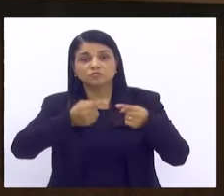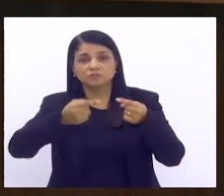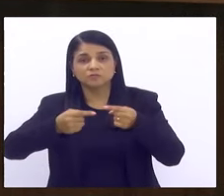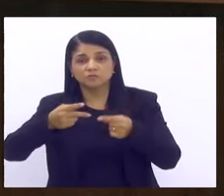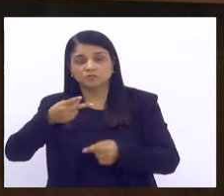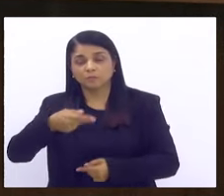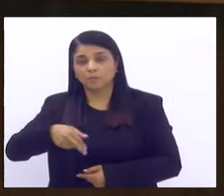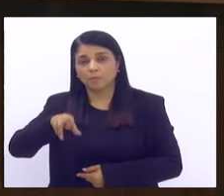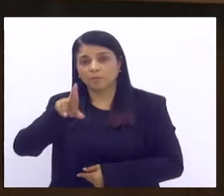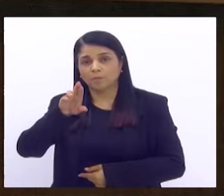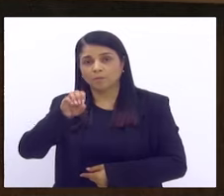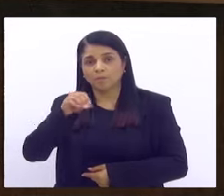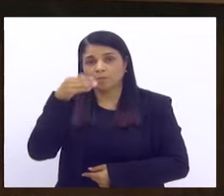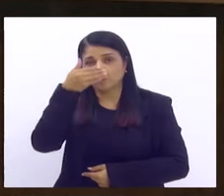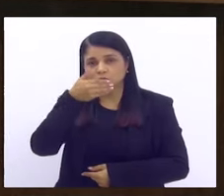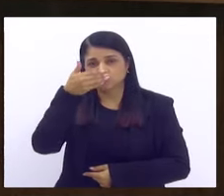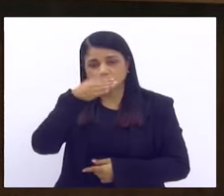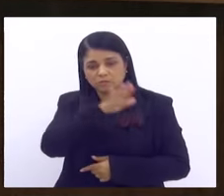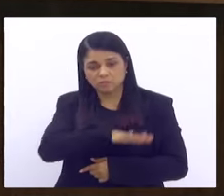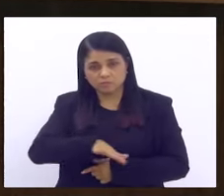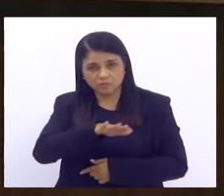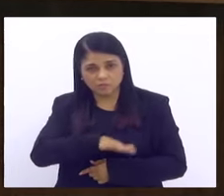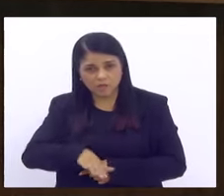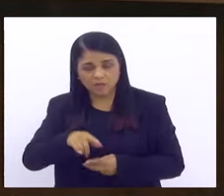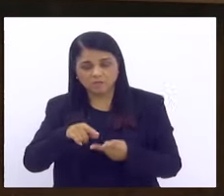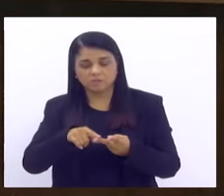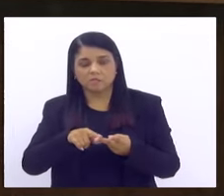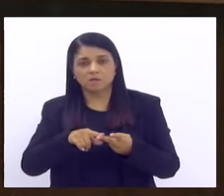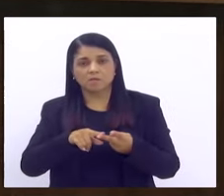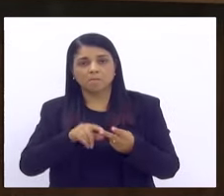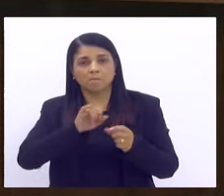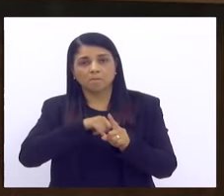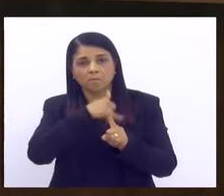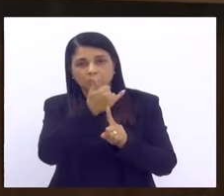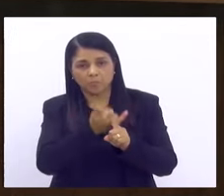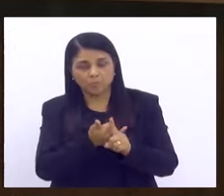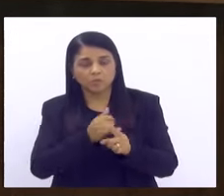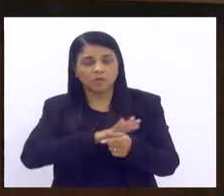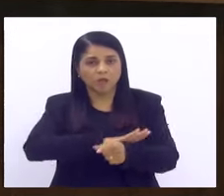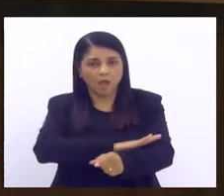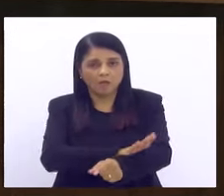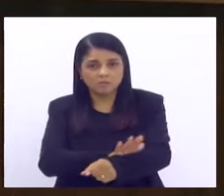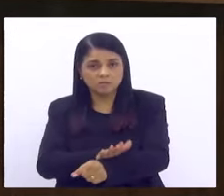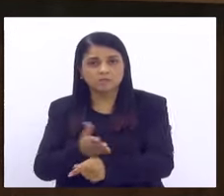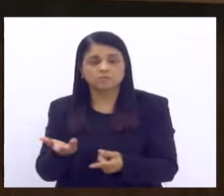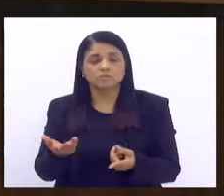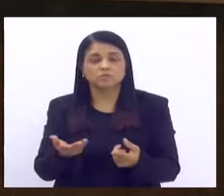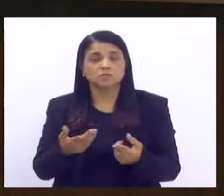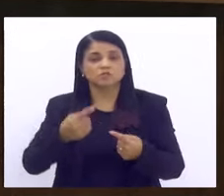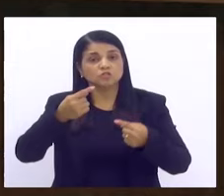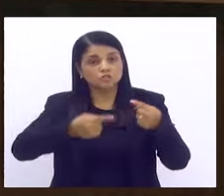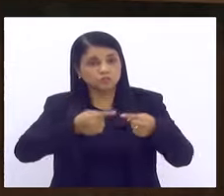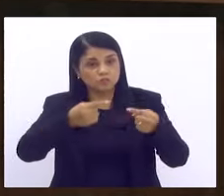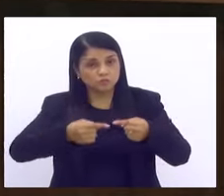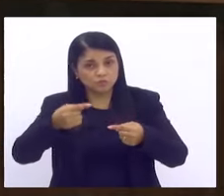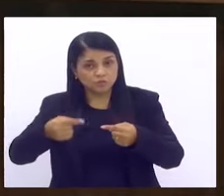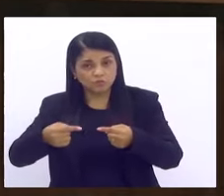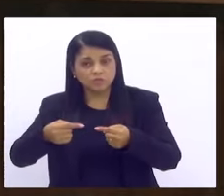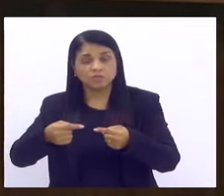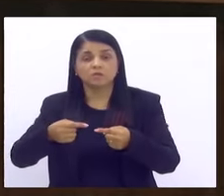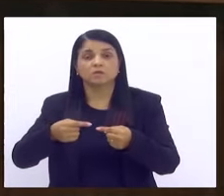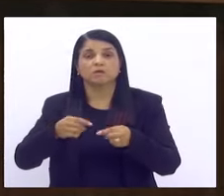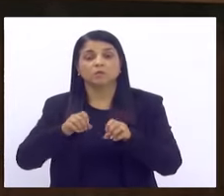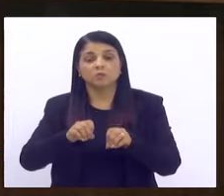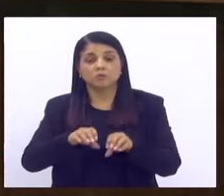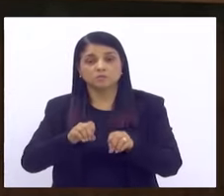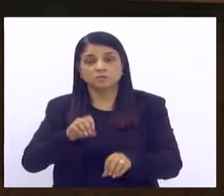prostituição infantil, pedofilia, bullying, racismo. Eu acho que a gente tem que discutir essas questões. Não discutir a educação sexual, professor